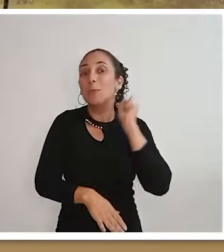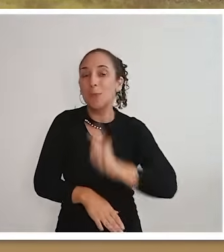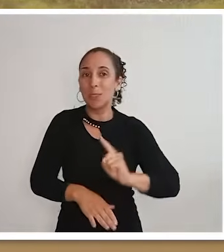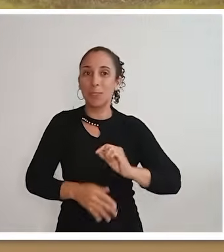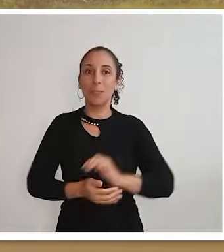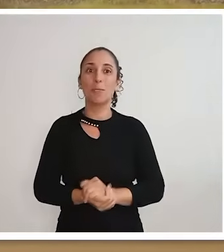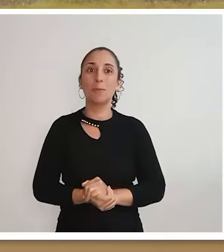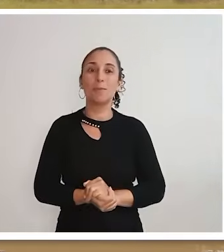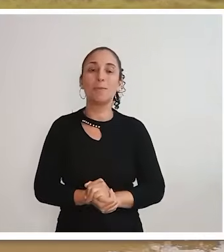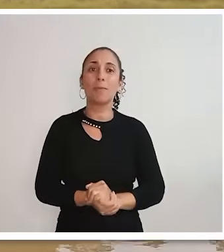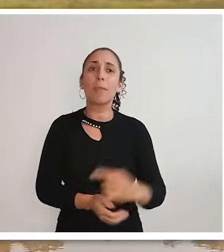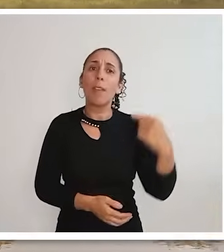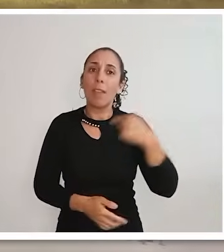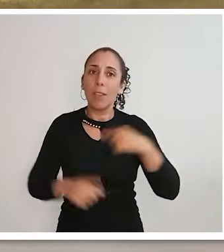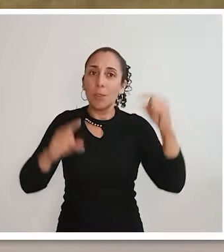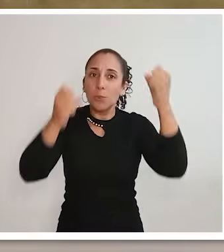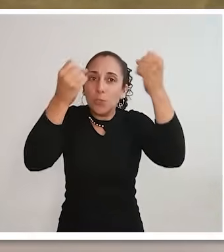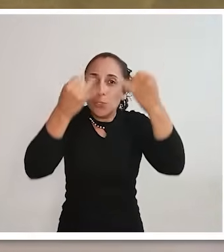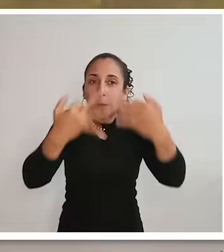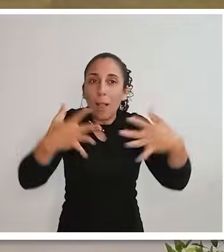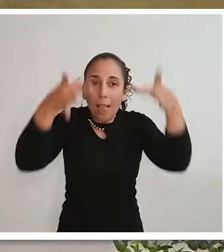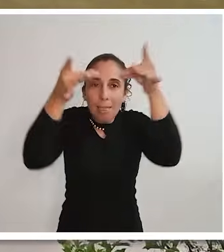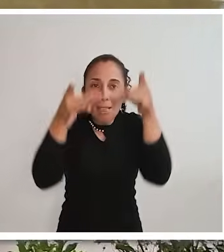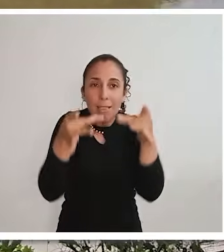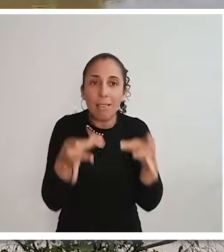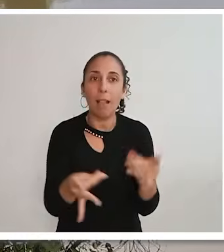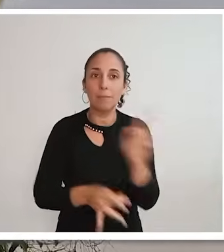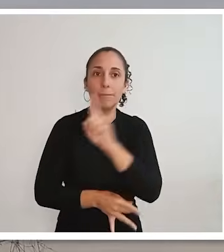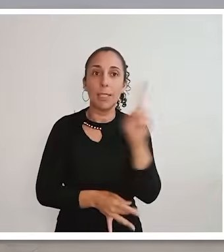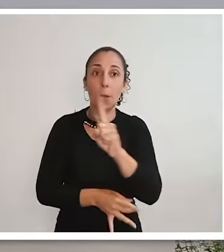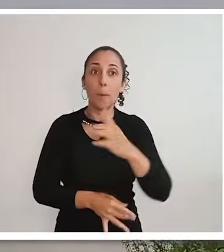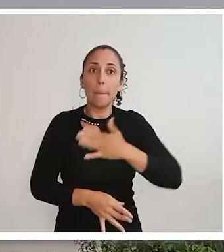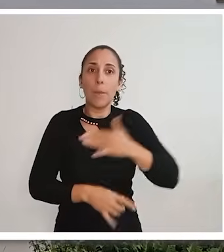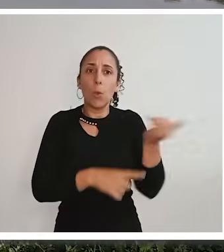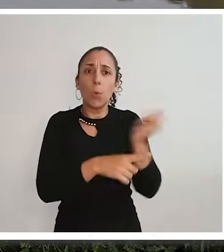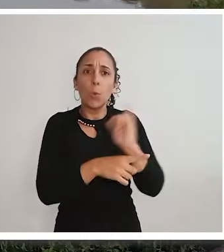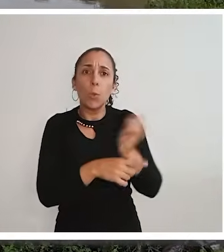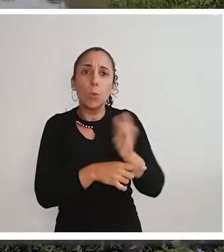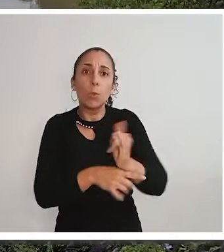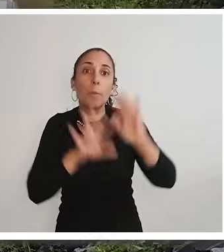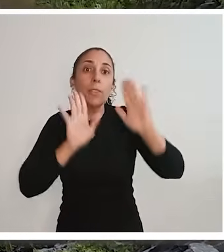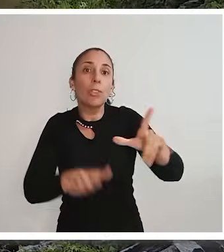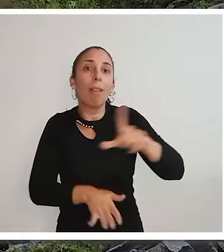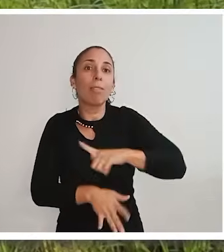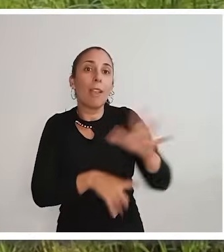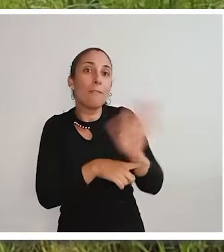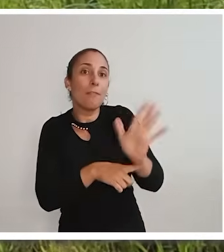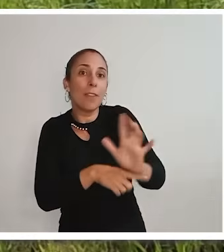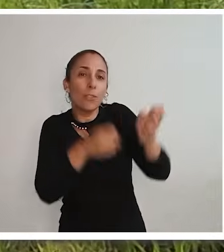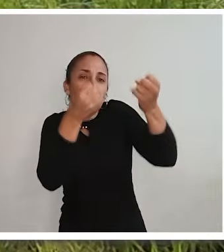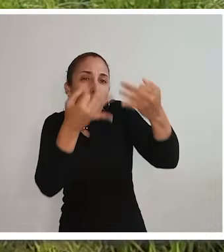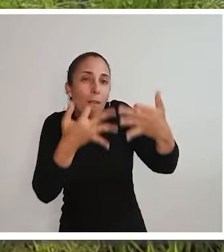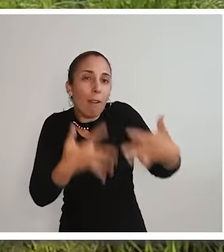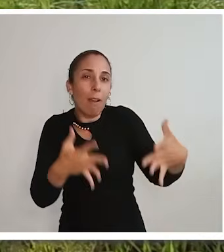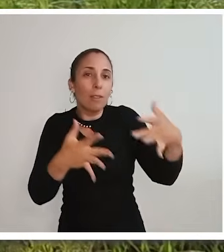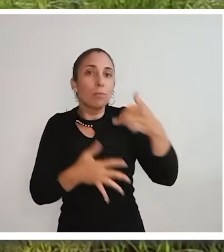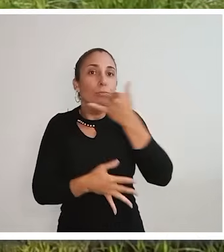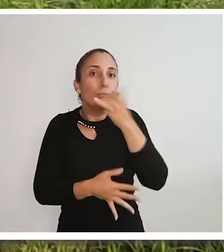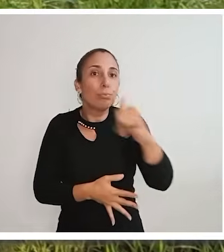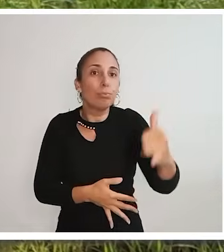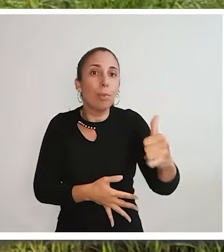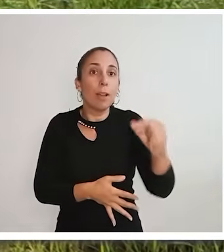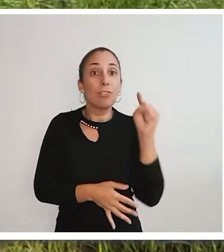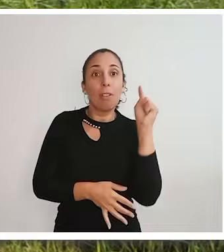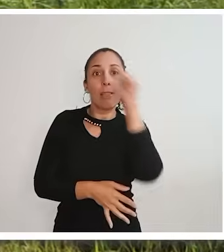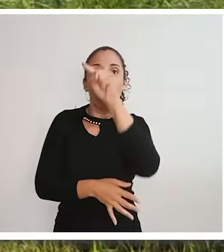da energia que você está consumindo agora estar sendo gerada por esse circuito hidráulico. Bom, eu não vou entrar em detalhes, porque eu tive que fazer